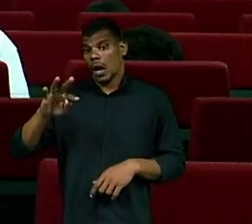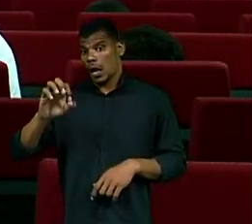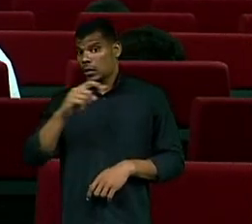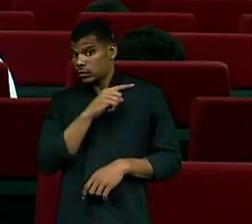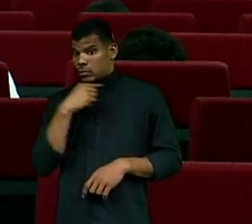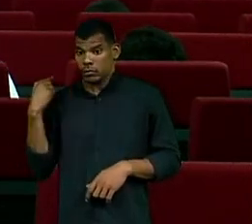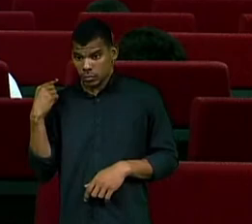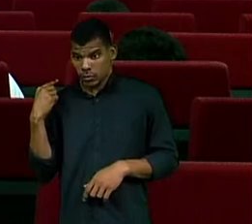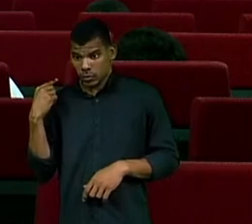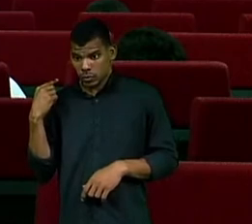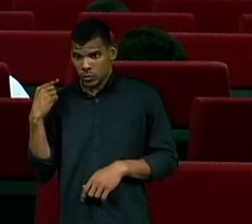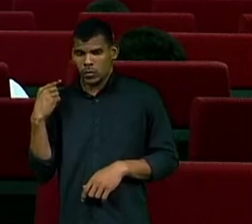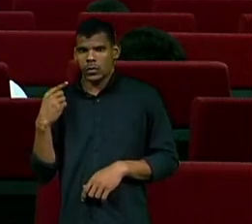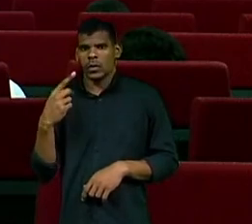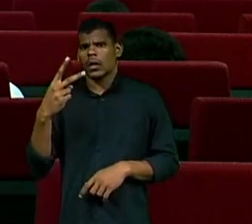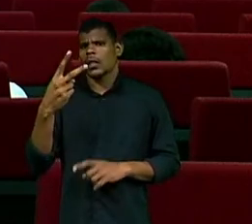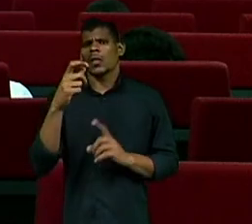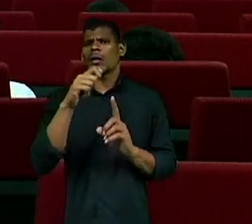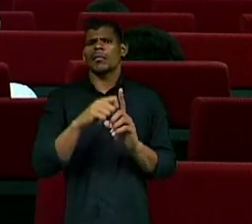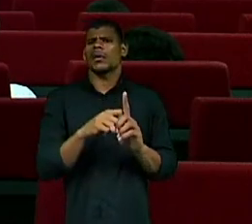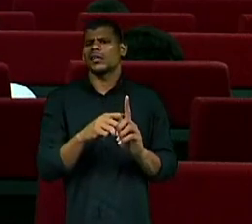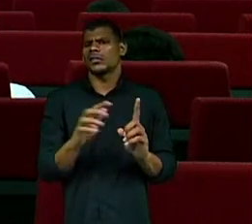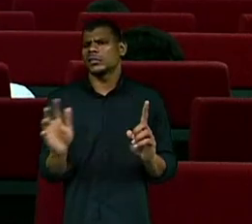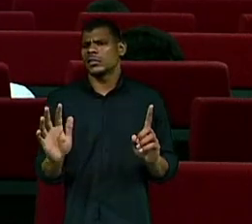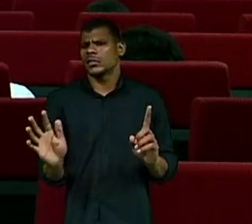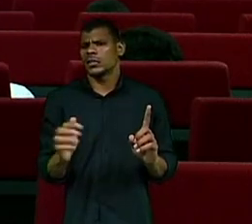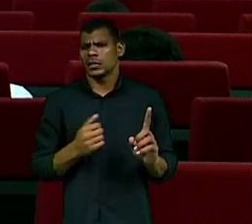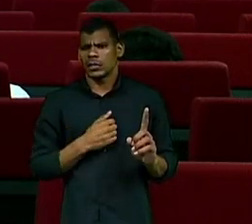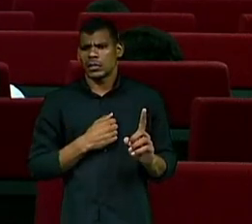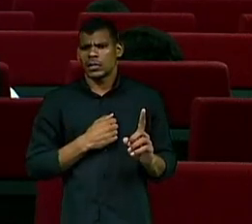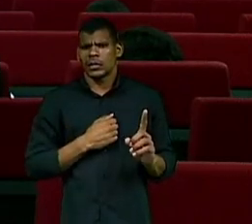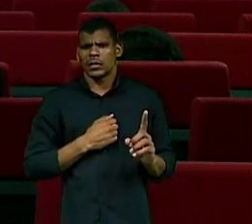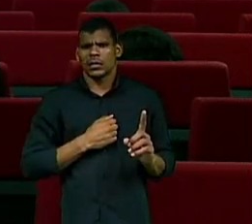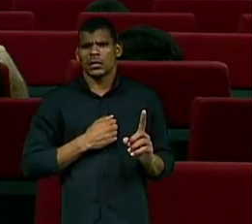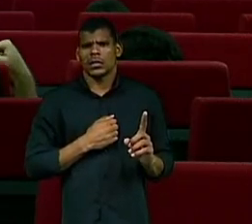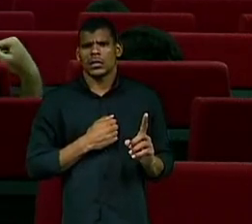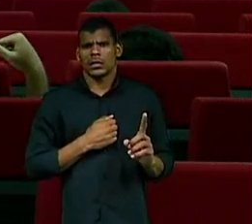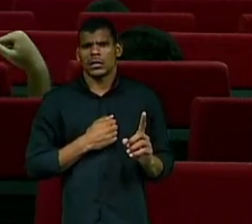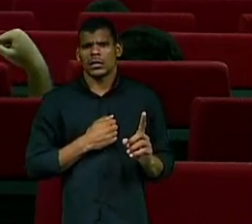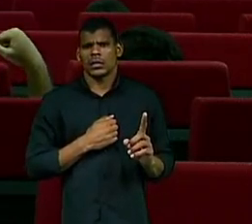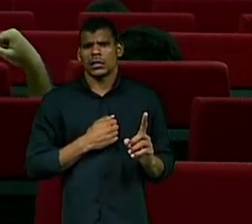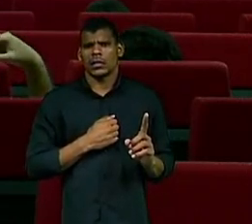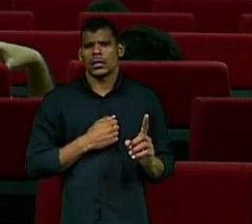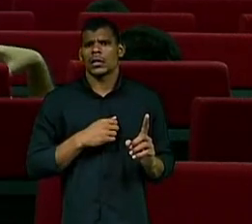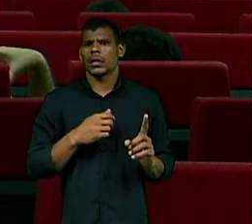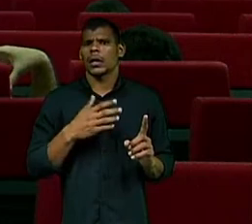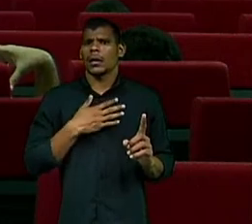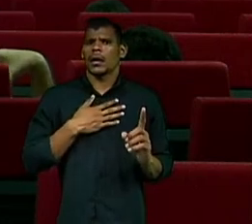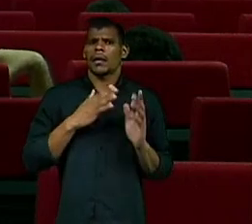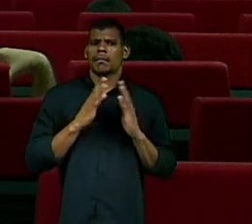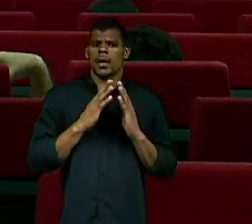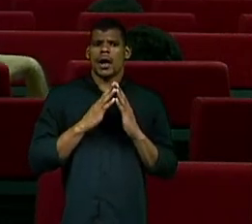usar um rato vive dois meses na tia lá em casa tem um rato faz quatro é o filho dele